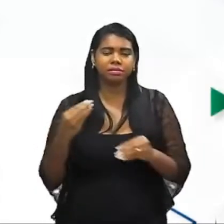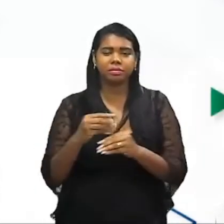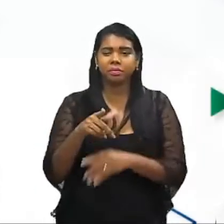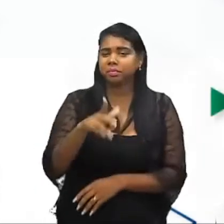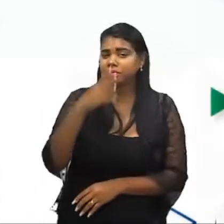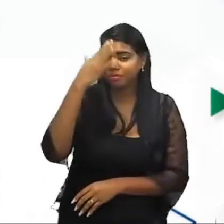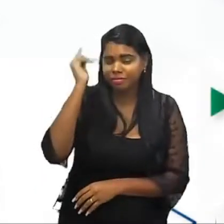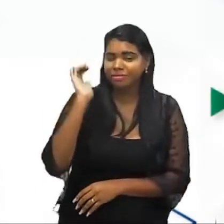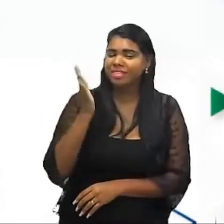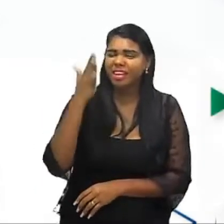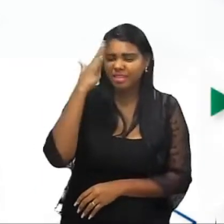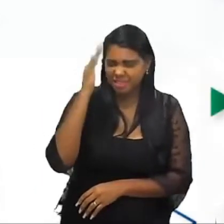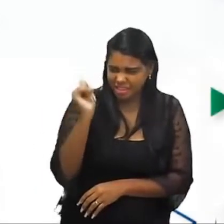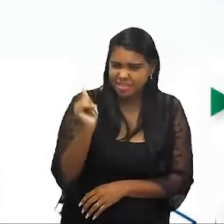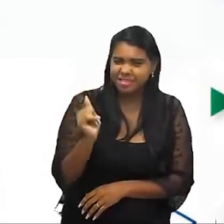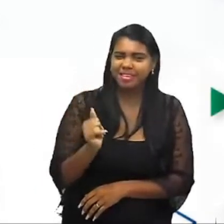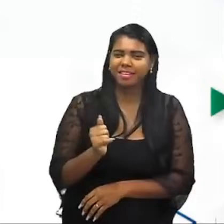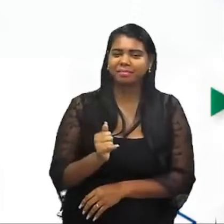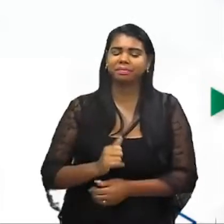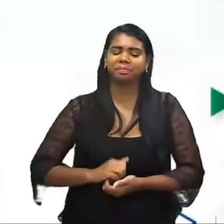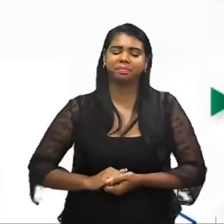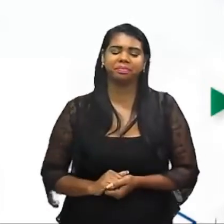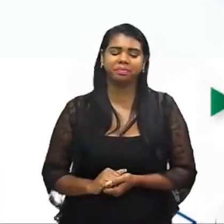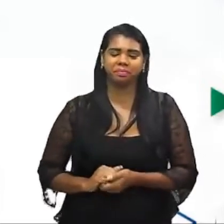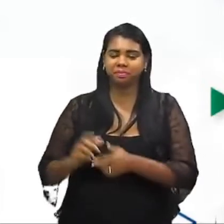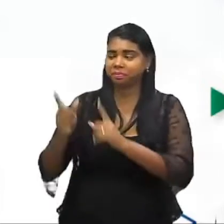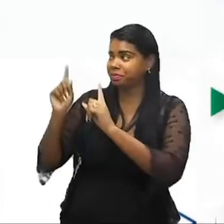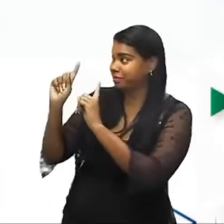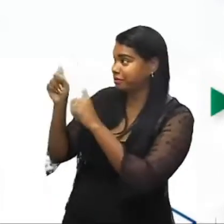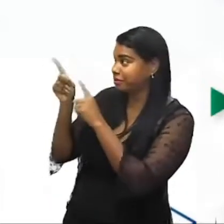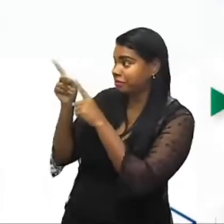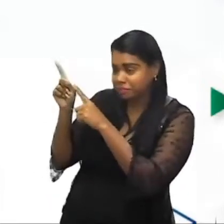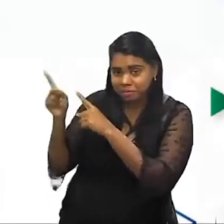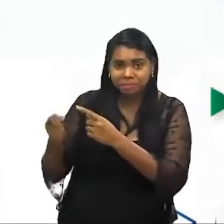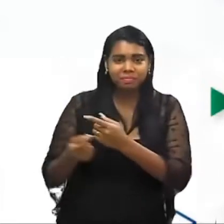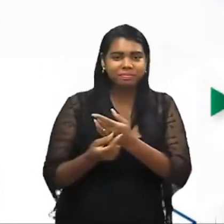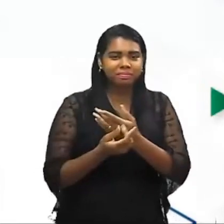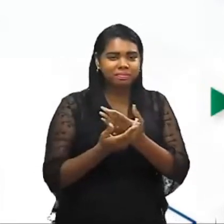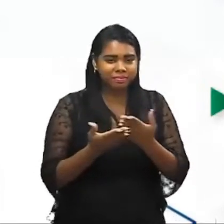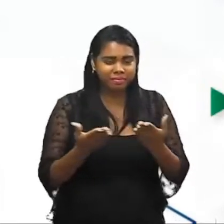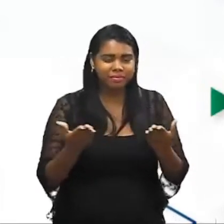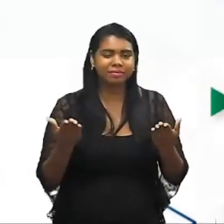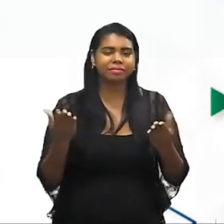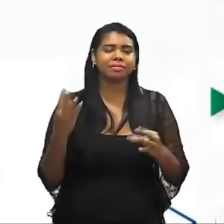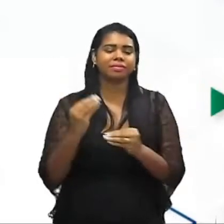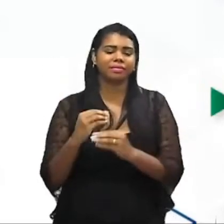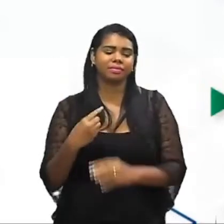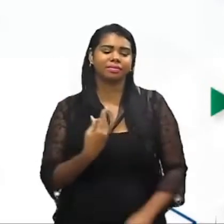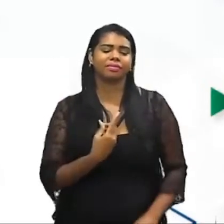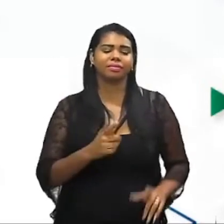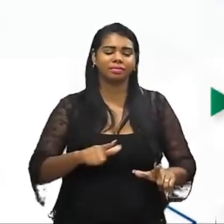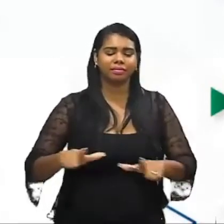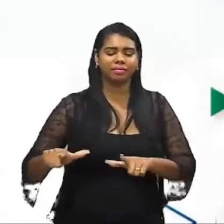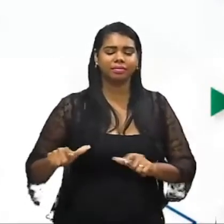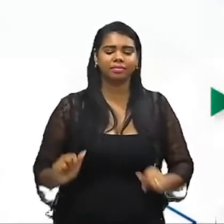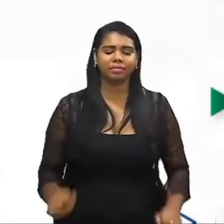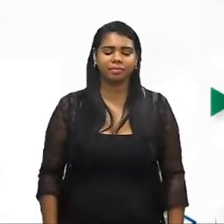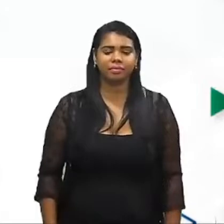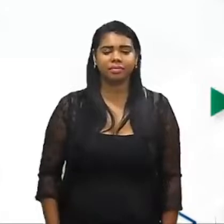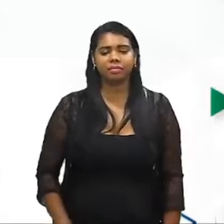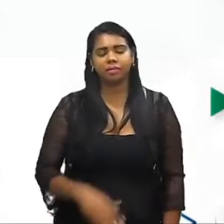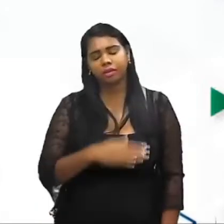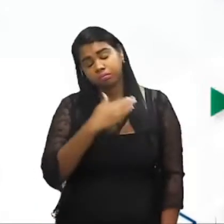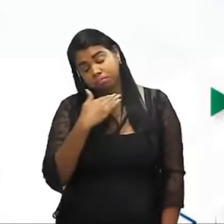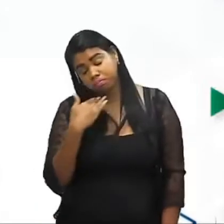sabia agora, ó, tá sabendo, tá craque. Abelardo da Hora foi quem trouxe esses elementos para os nossos espaços. E ele